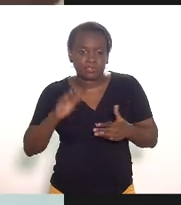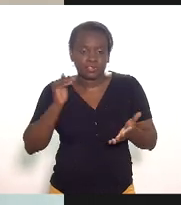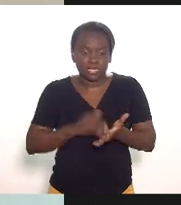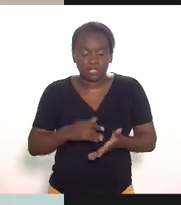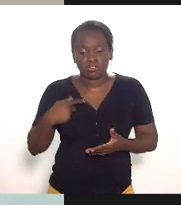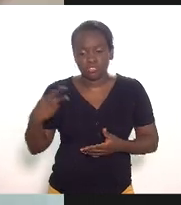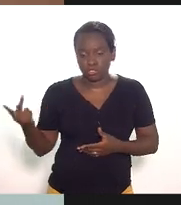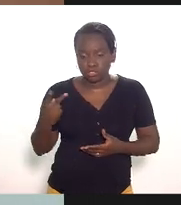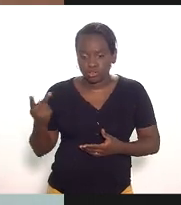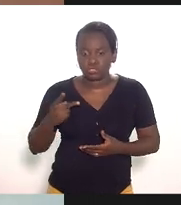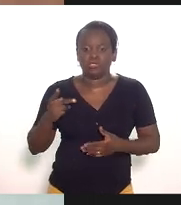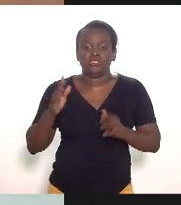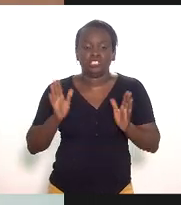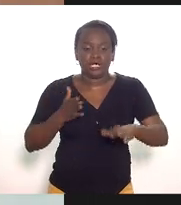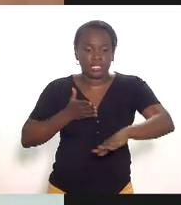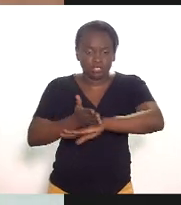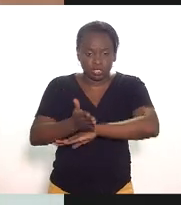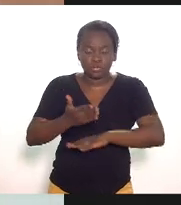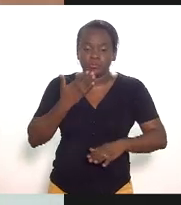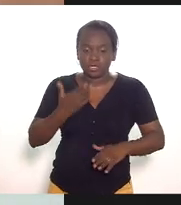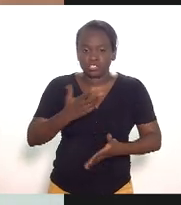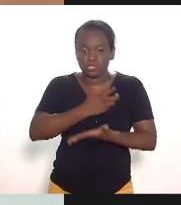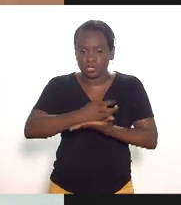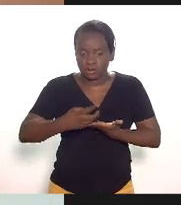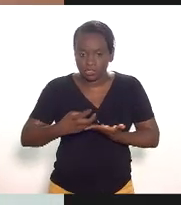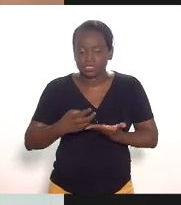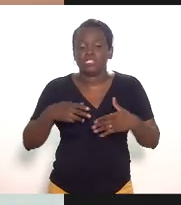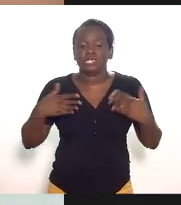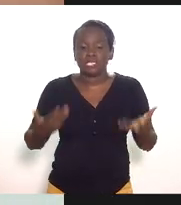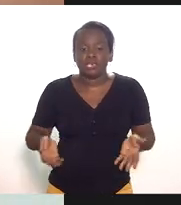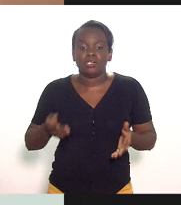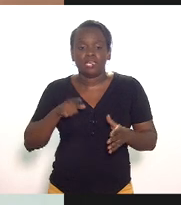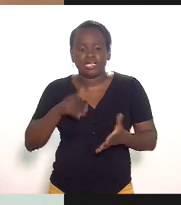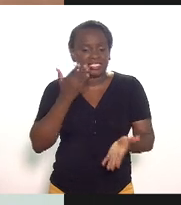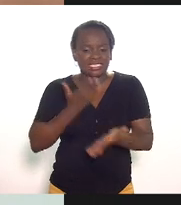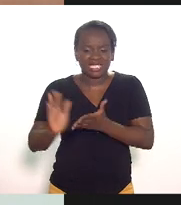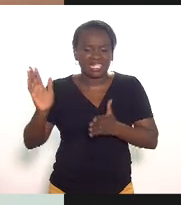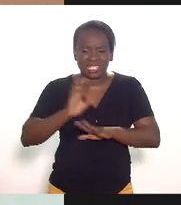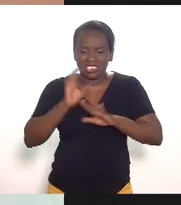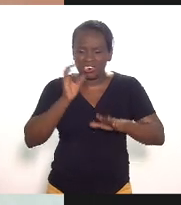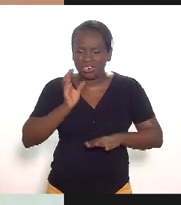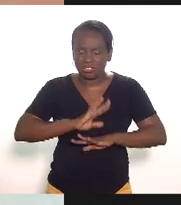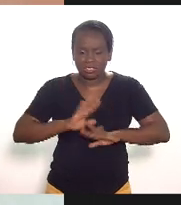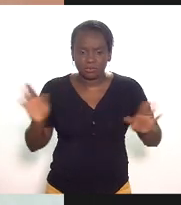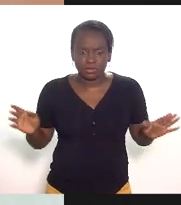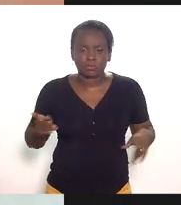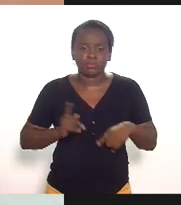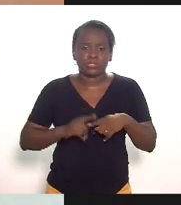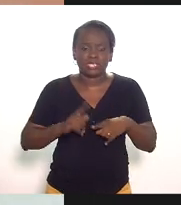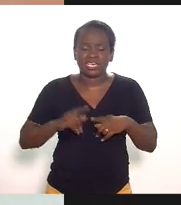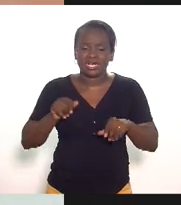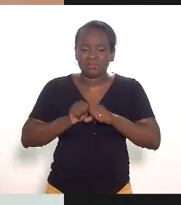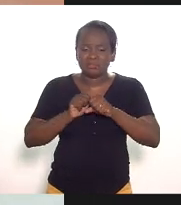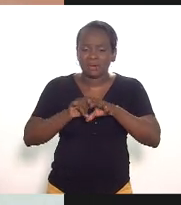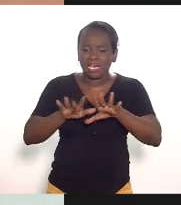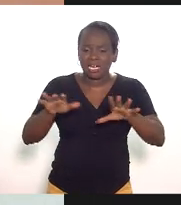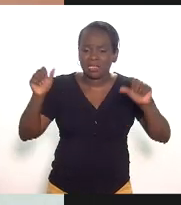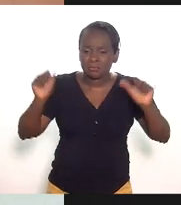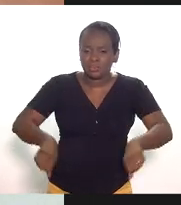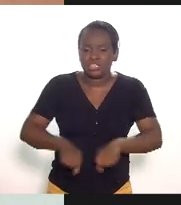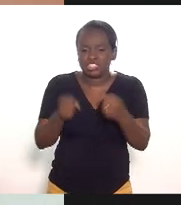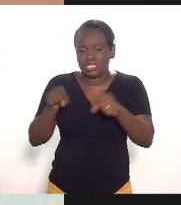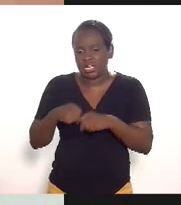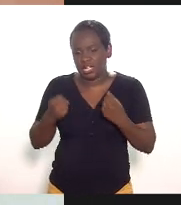eu e ele demos entrada no impeachment do governador, para que ele possa sair logo de cena, porque ele só contamina e só